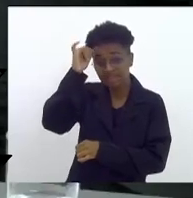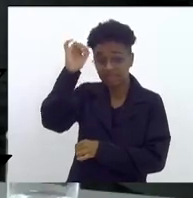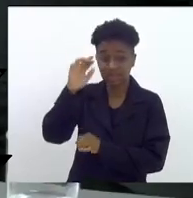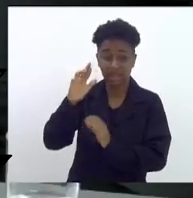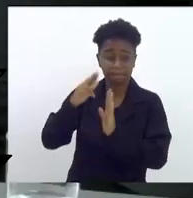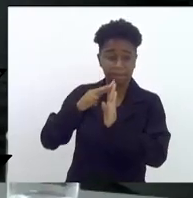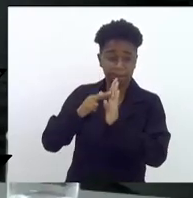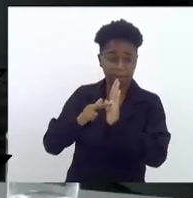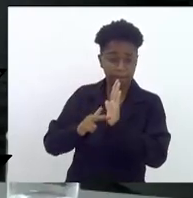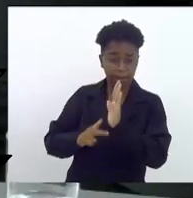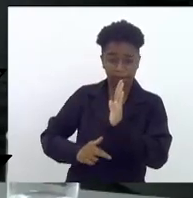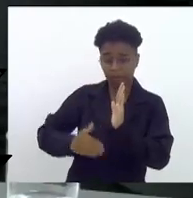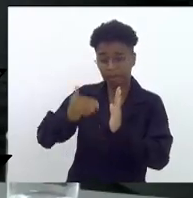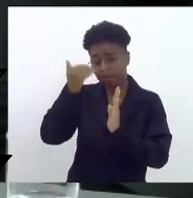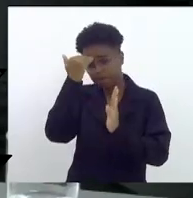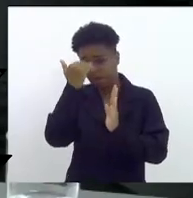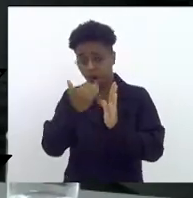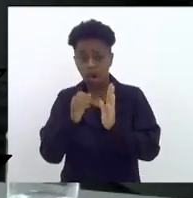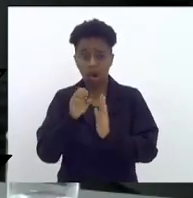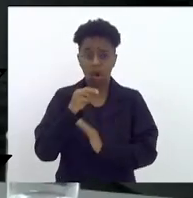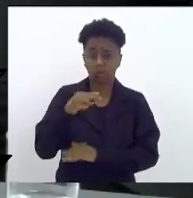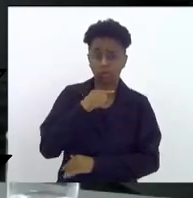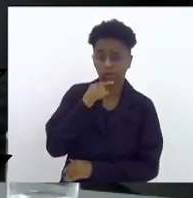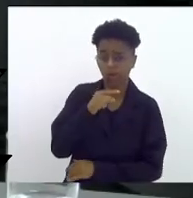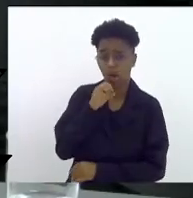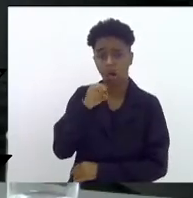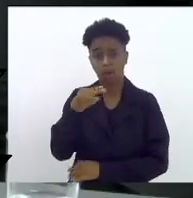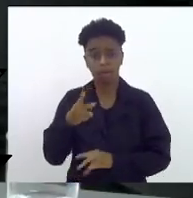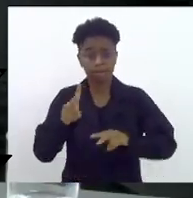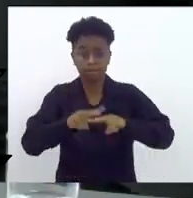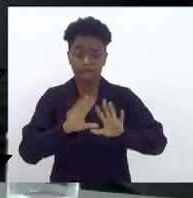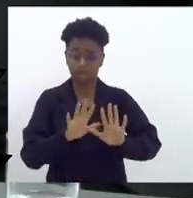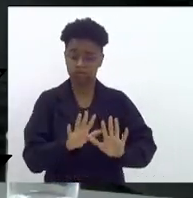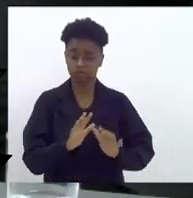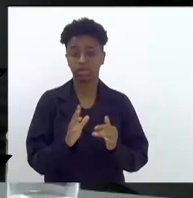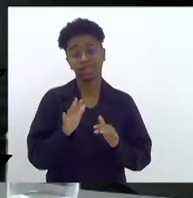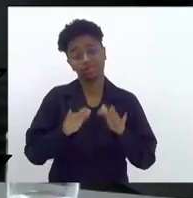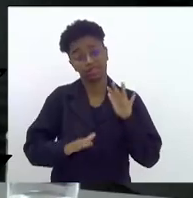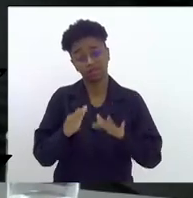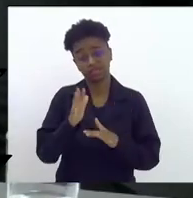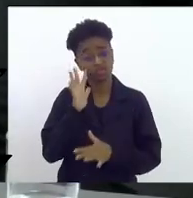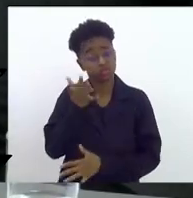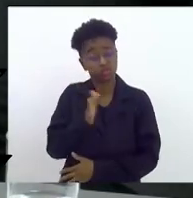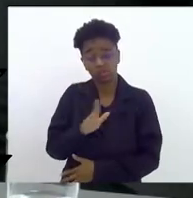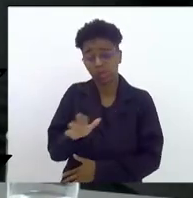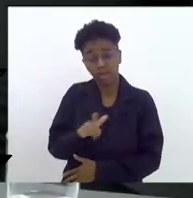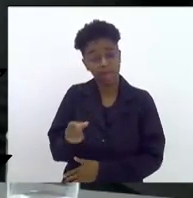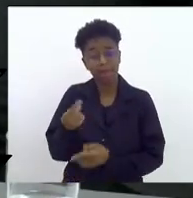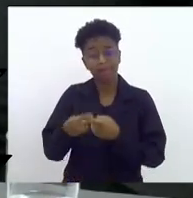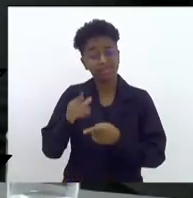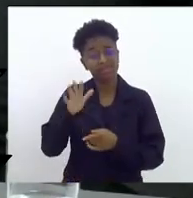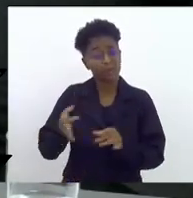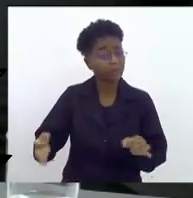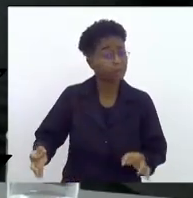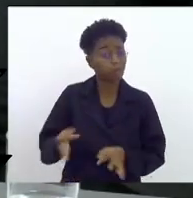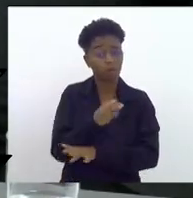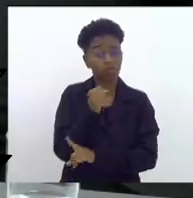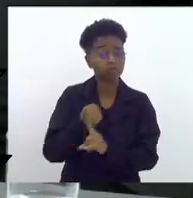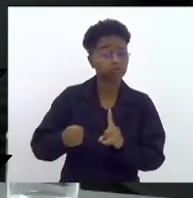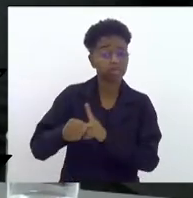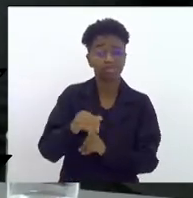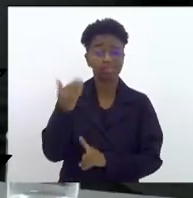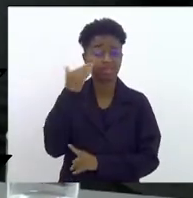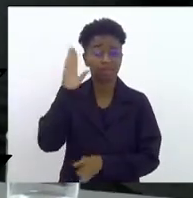exigências do enepar que não conseguir ou ficar refém disso talvez não seja a solução porque tá muito consolidado na sociedade